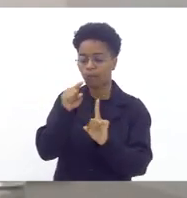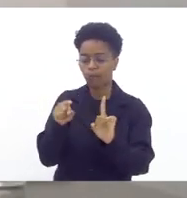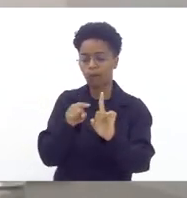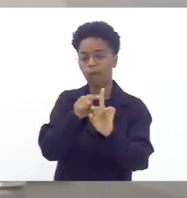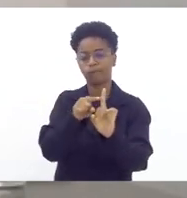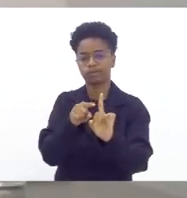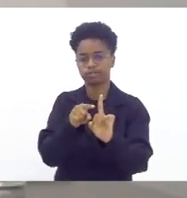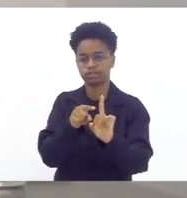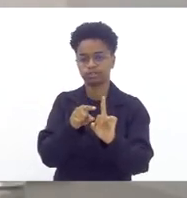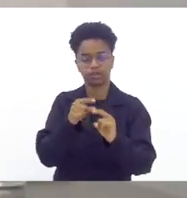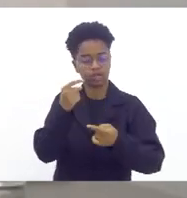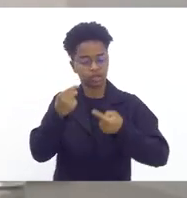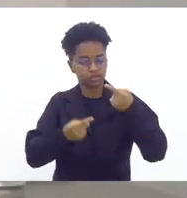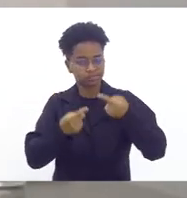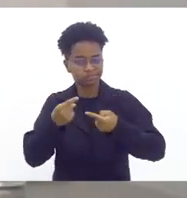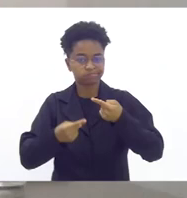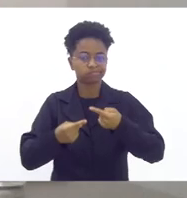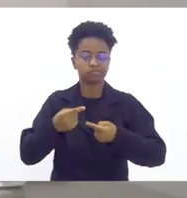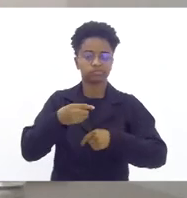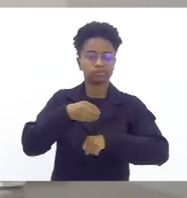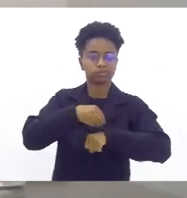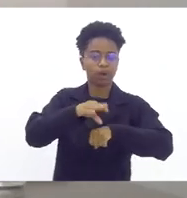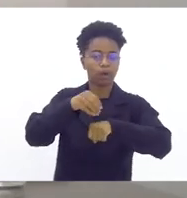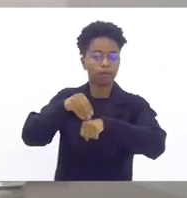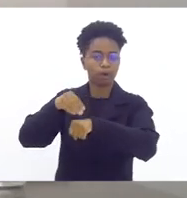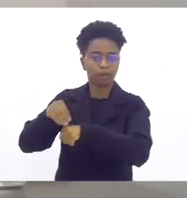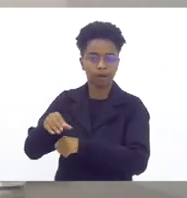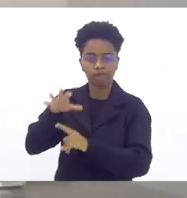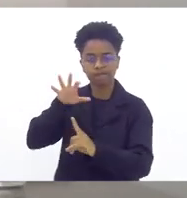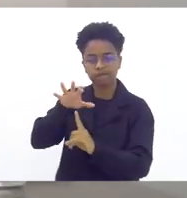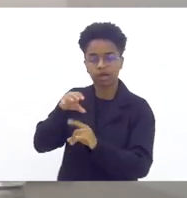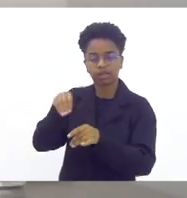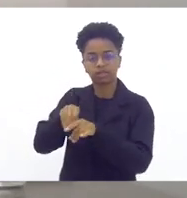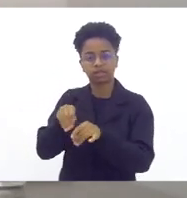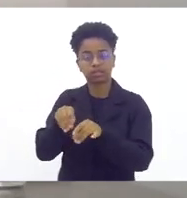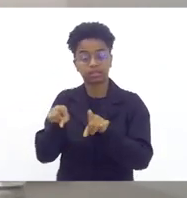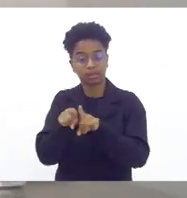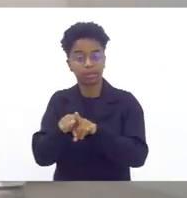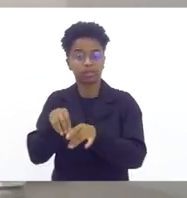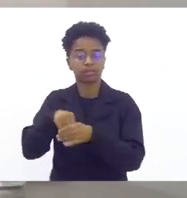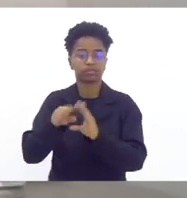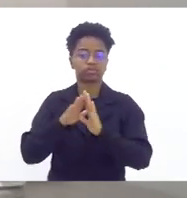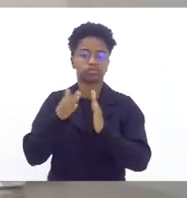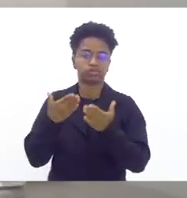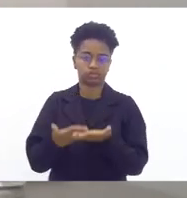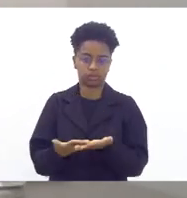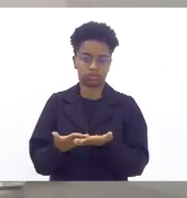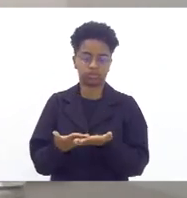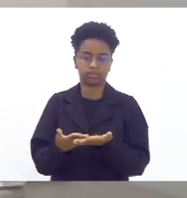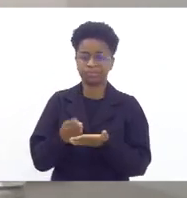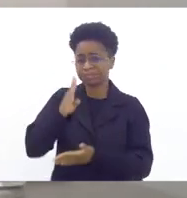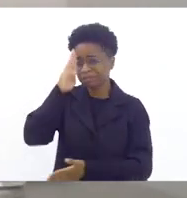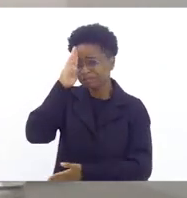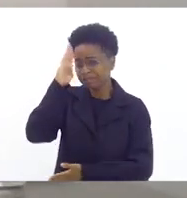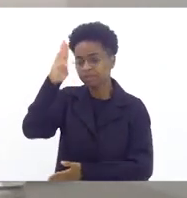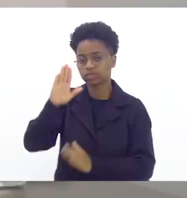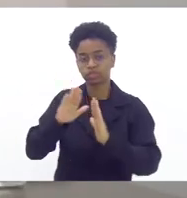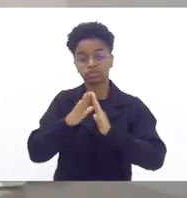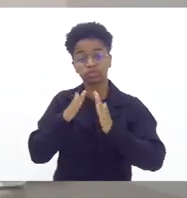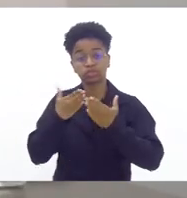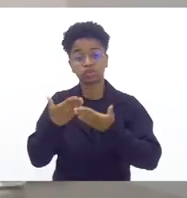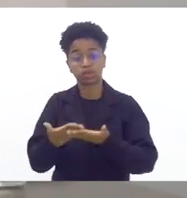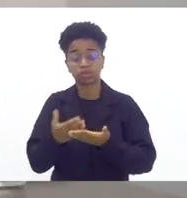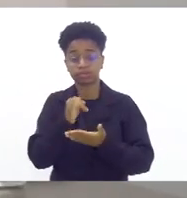levar essa discussão também para dentro das escolas, especialmente das escolas que